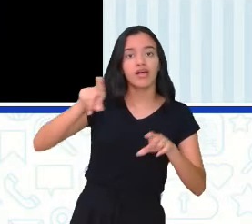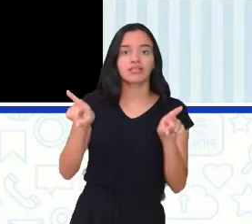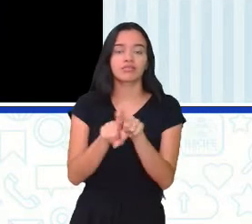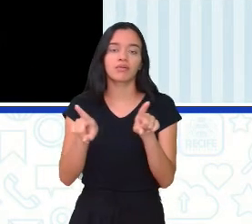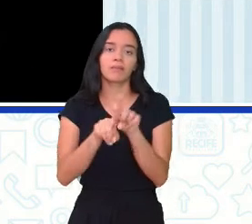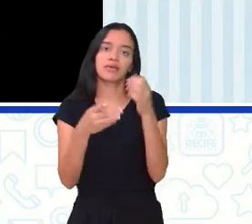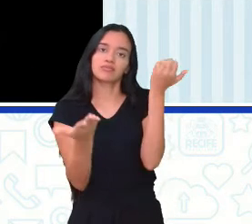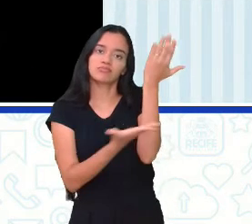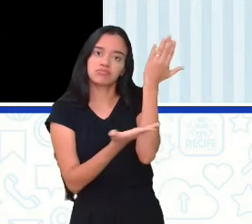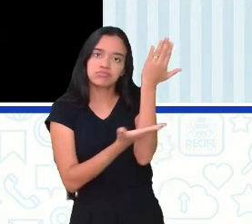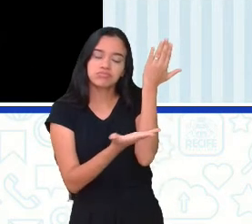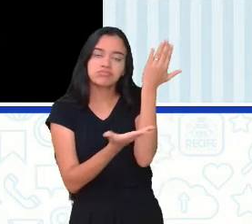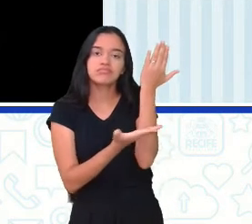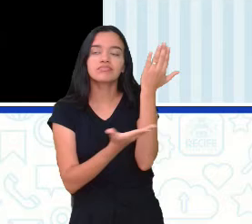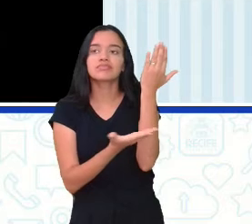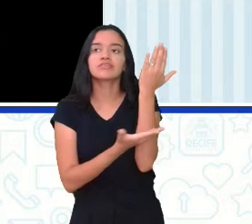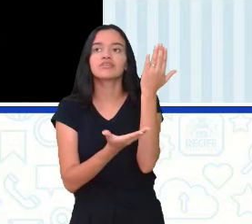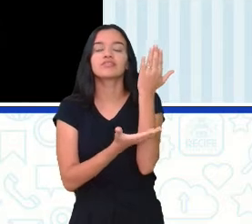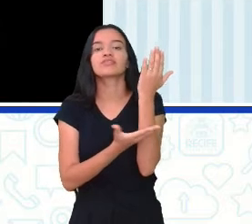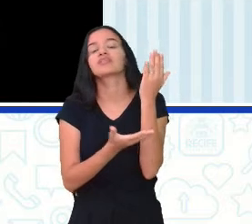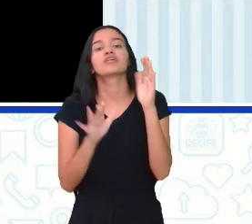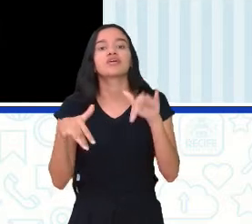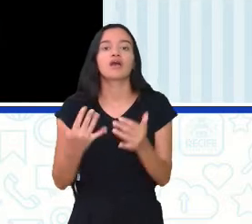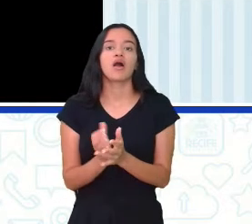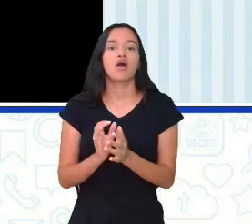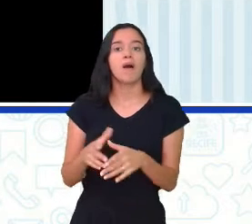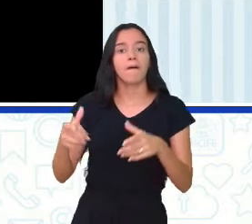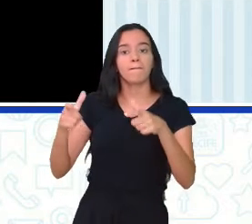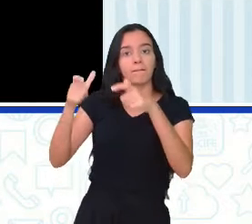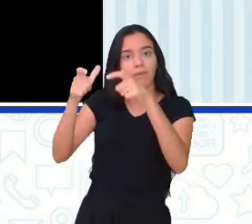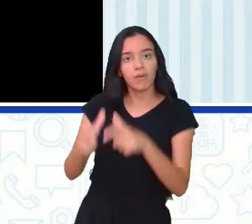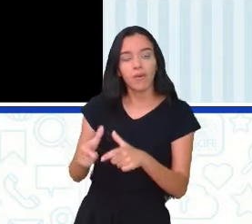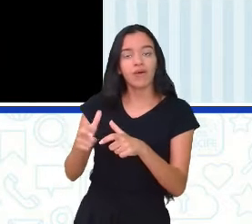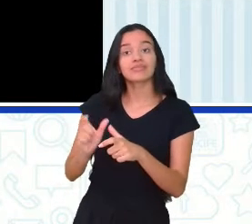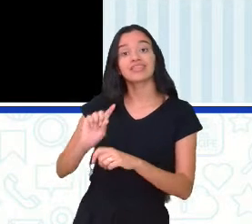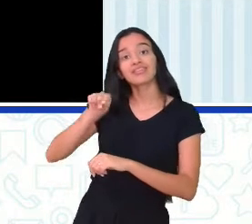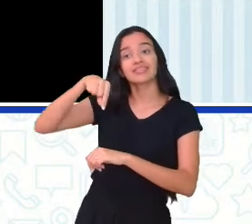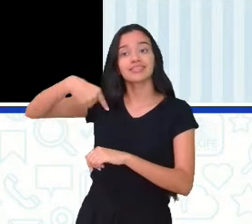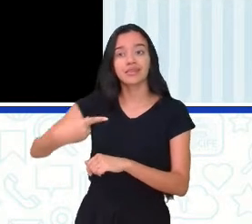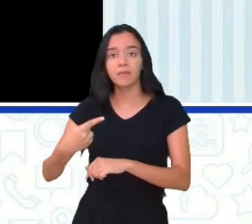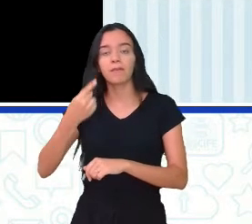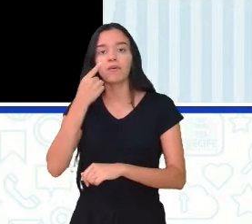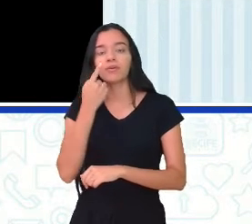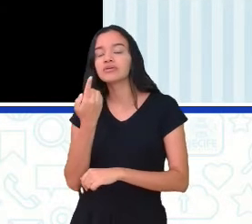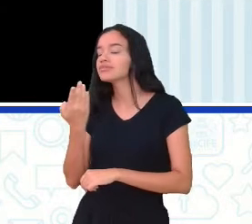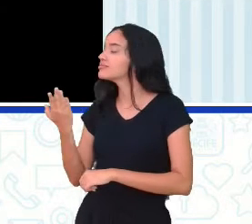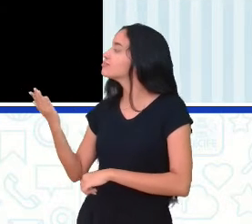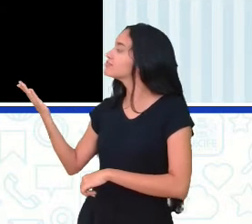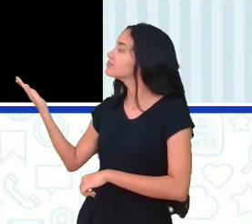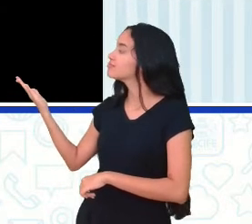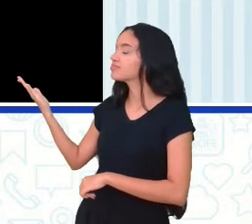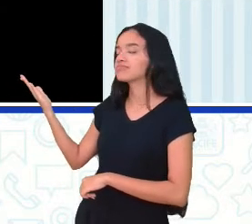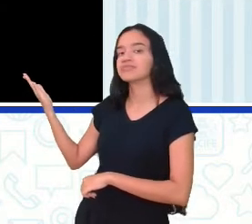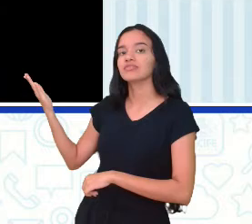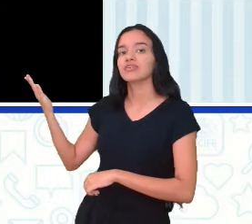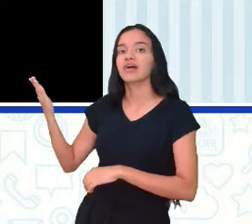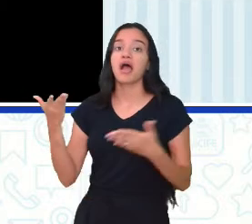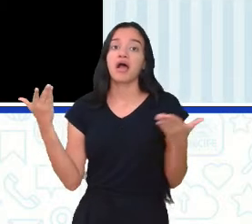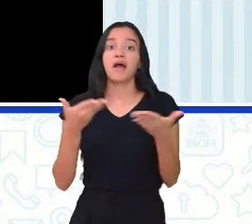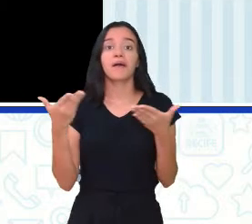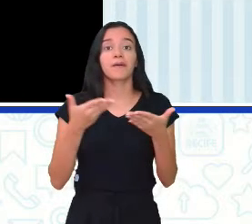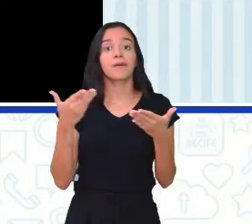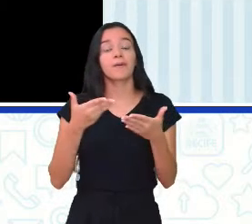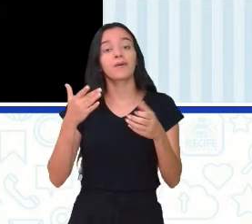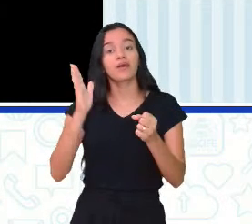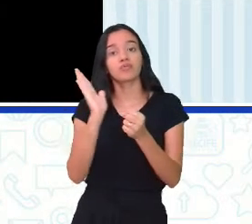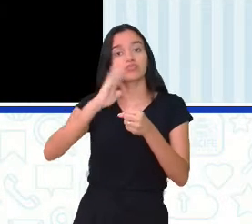e plásticos, ficam retidos nas barras. Em seguida, o esgoto passa pela estação elevatória de esgoto bruto. Esse